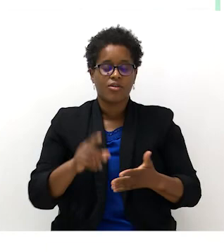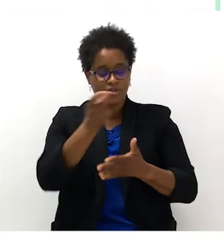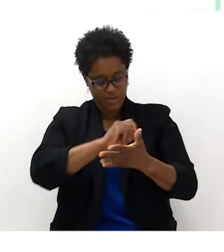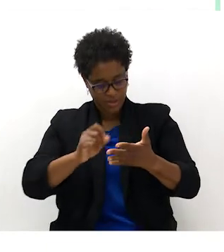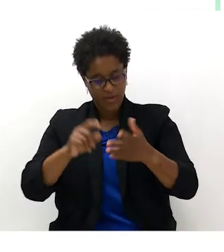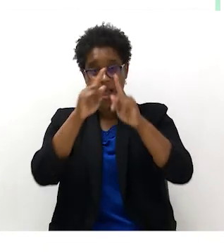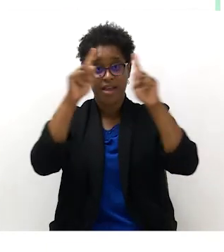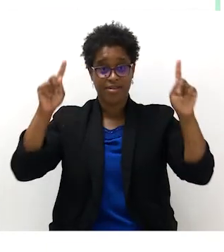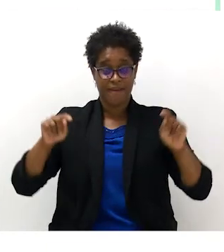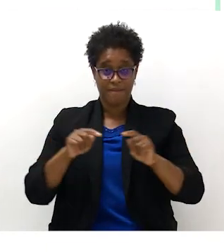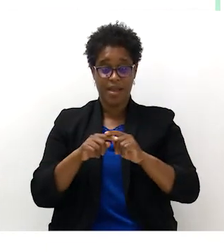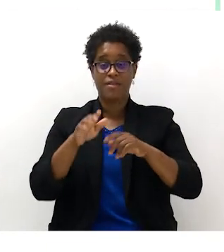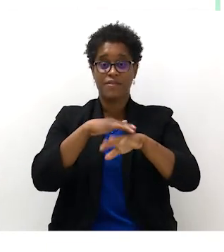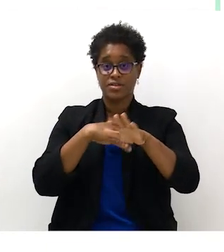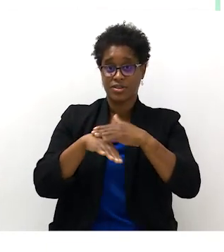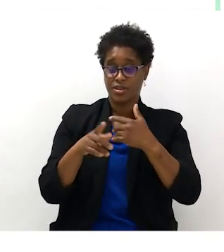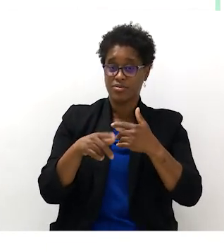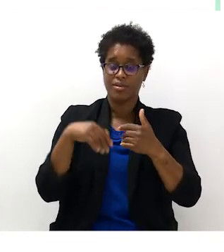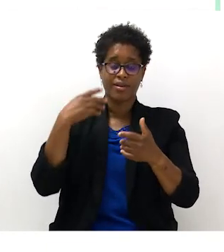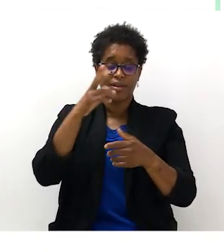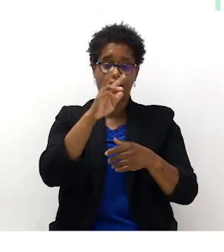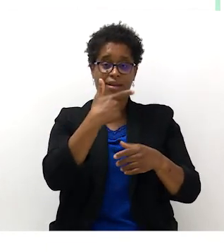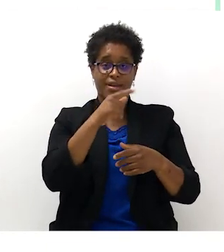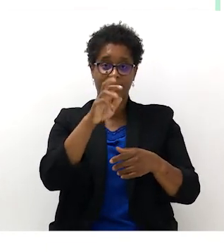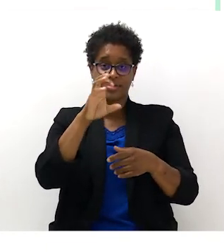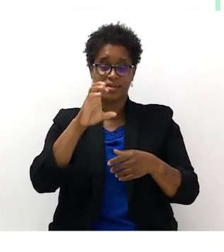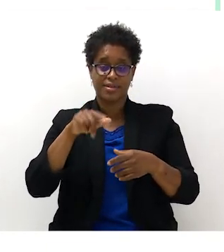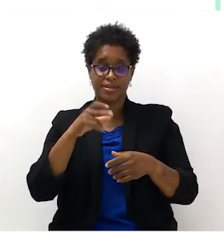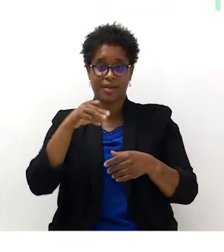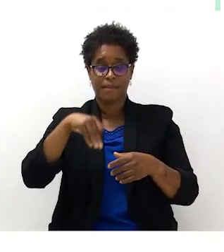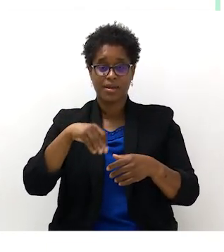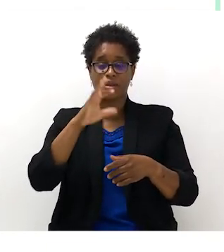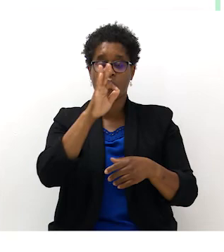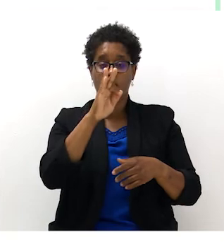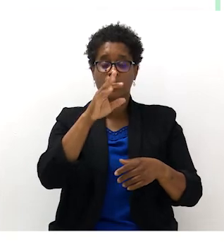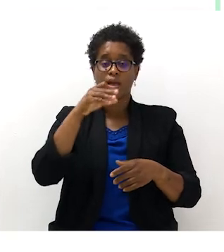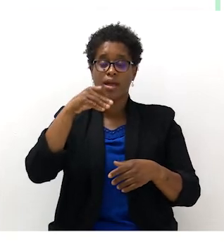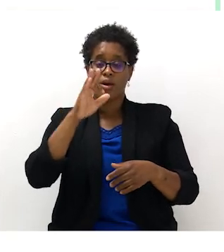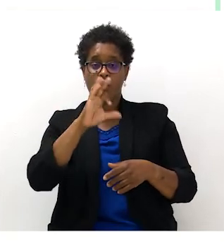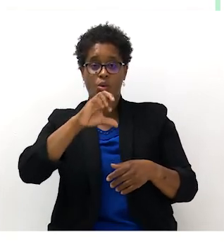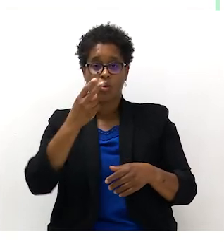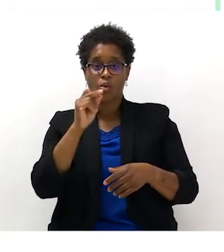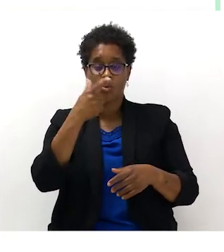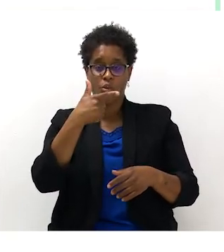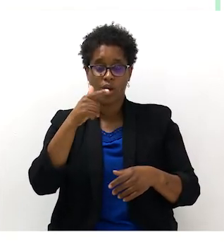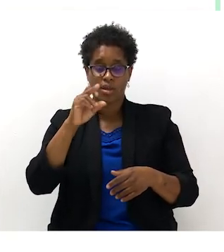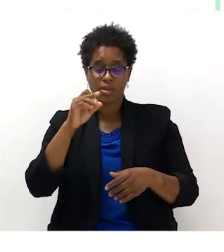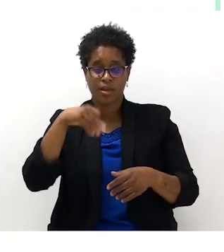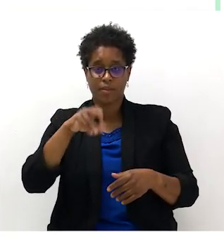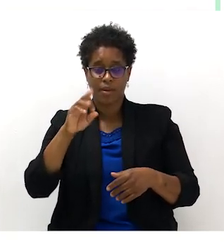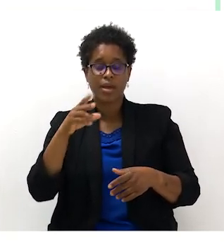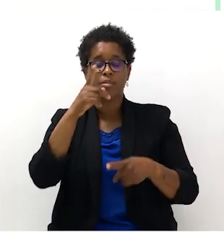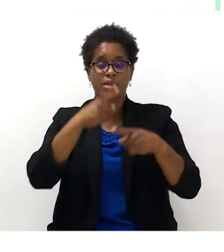completem a tabela calculando a terça parte, a quarta parte e a metade de cada um